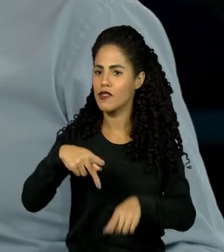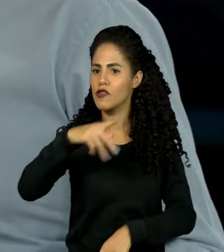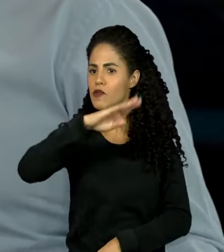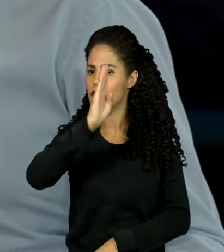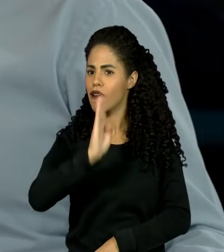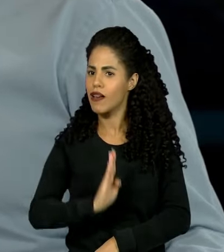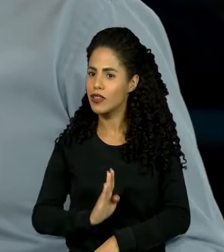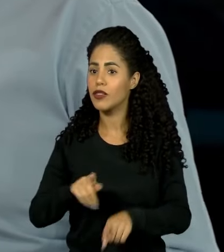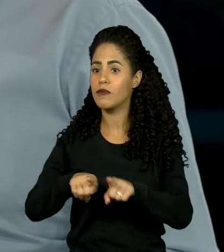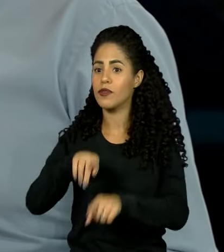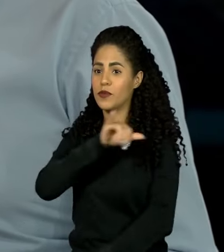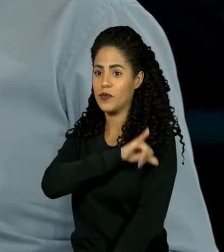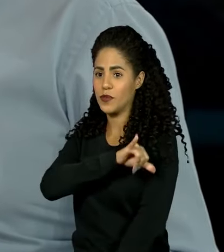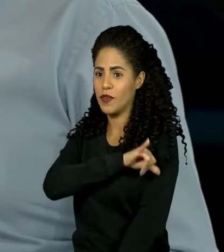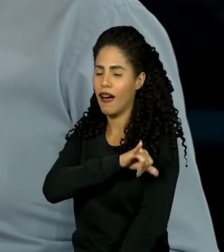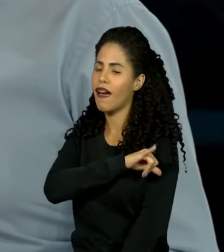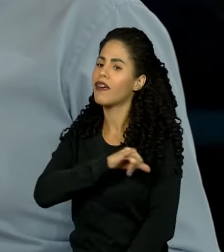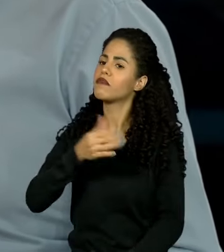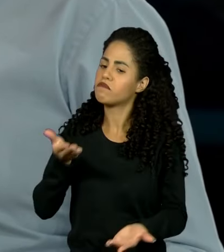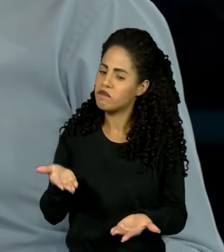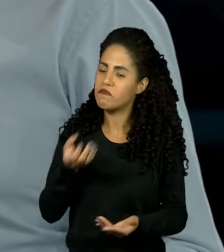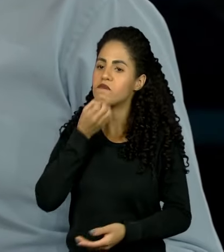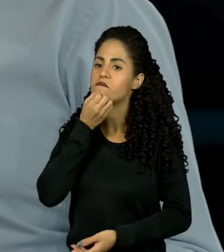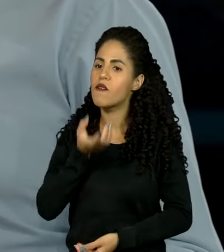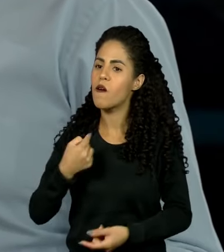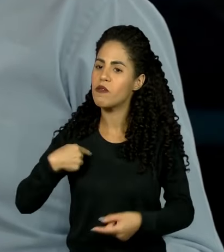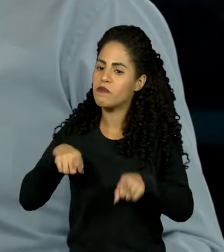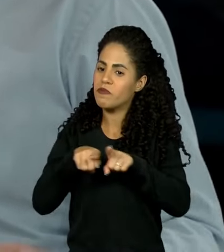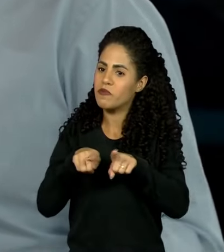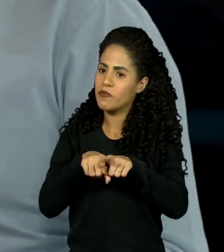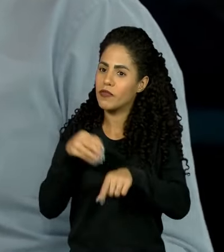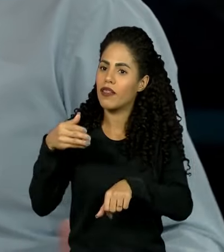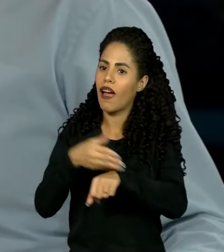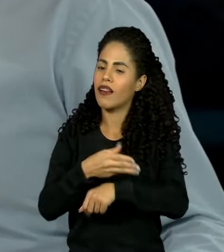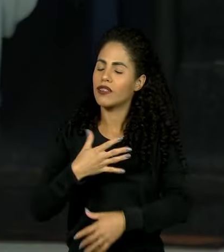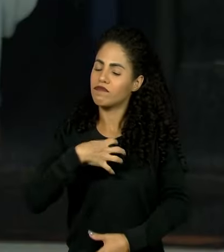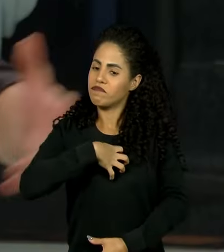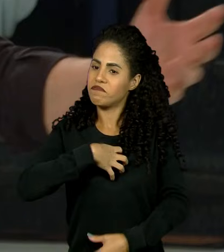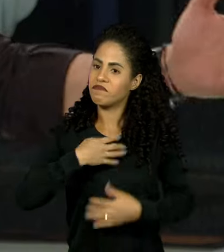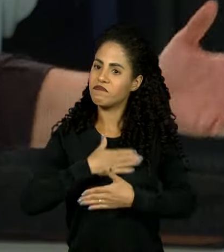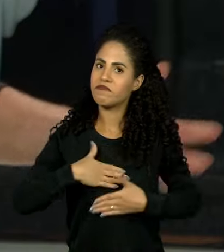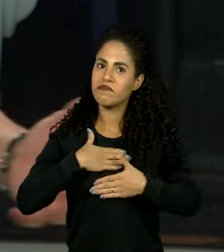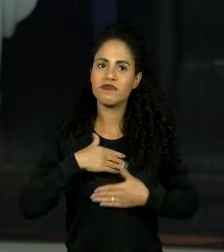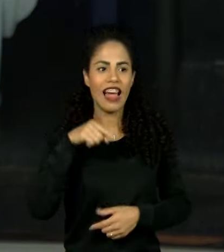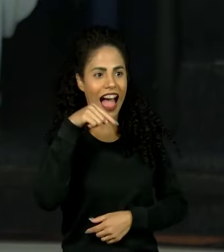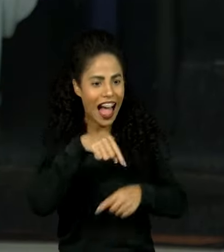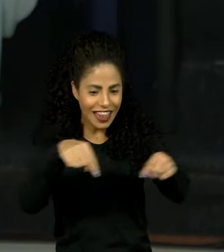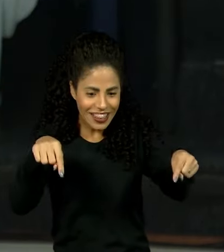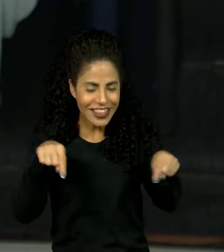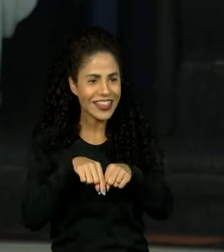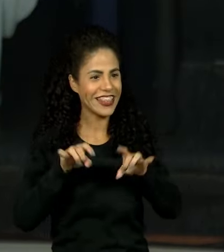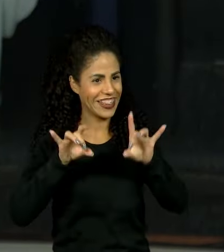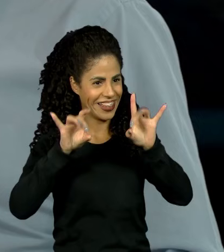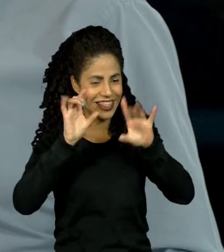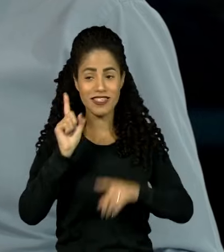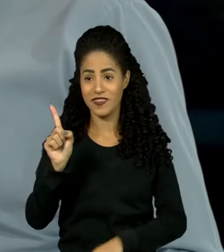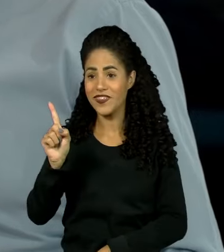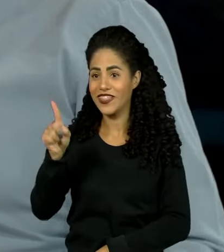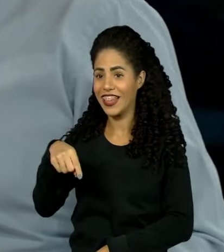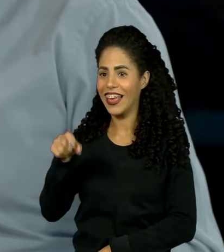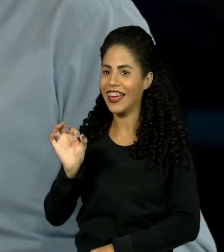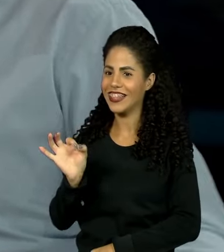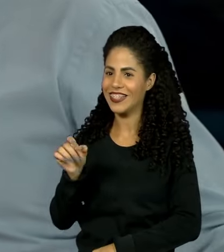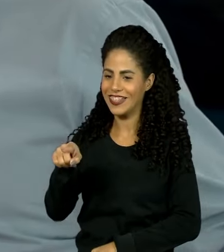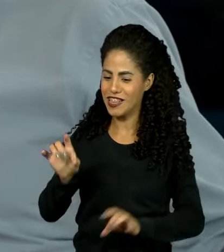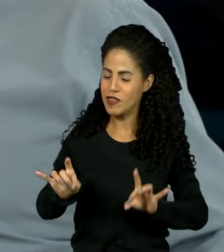nosso país e do Rio de Janeiro já se apresentaram eh eu me sinto muito orgulhoso poder est aqui né exatamente